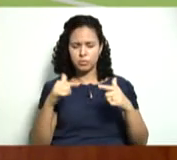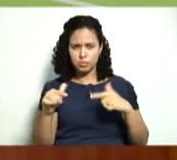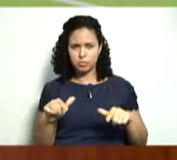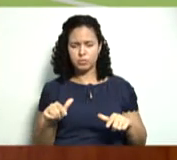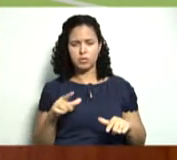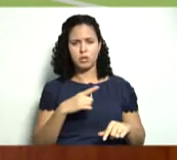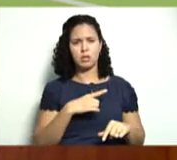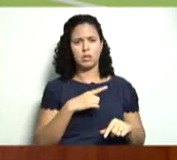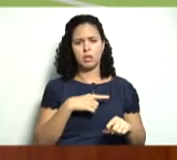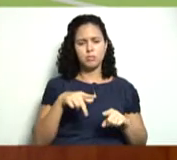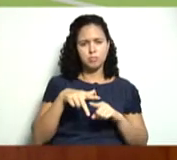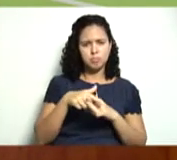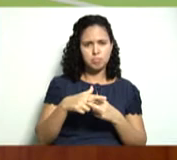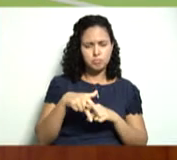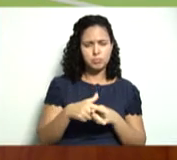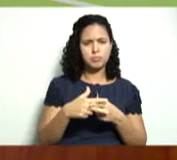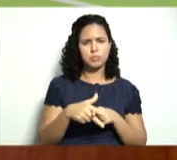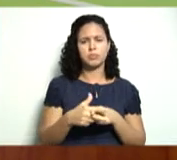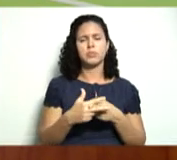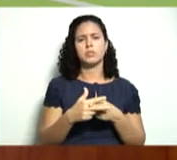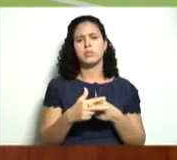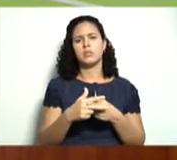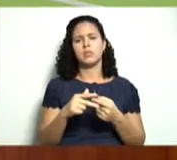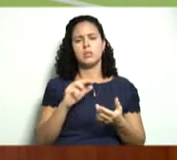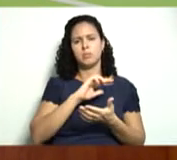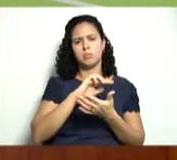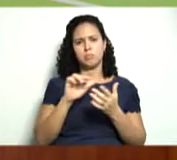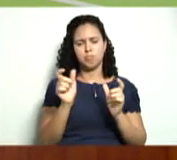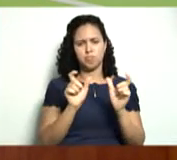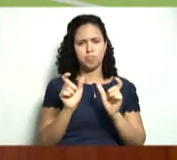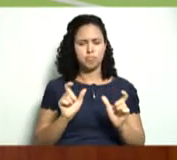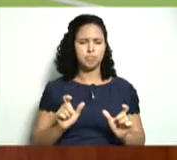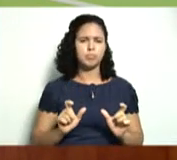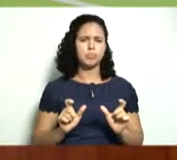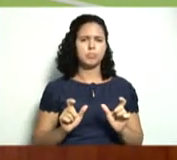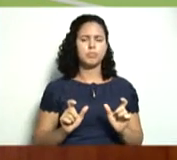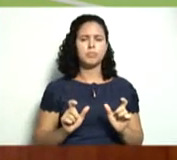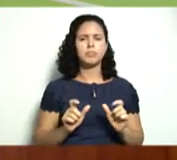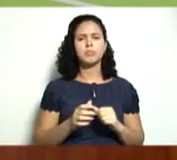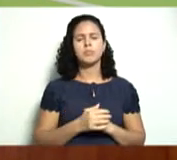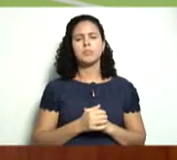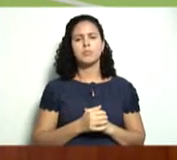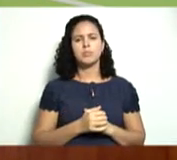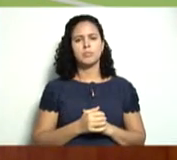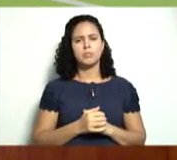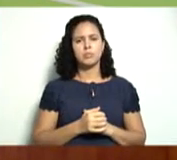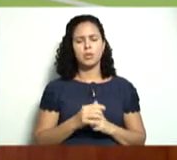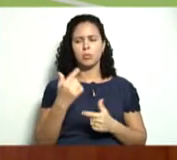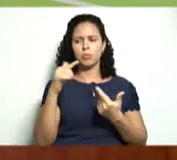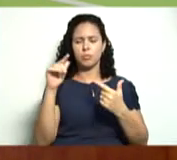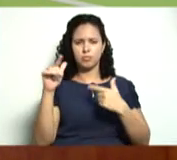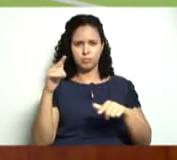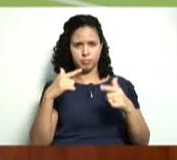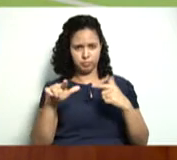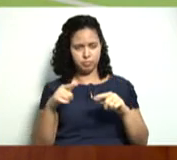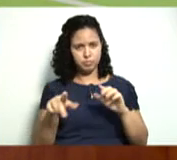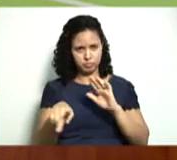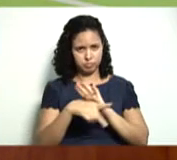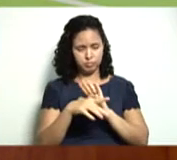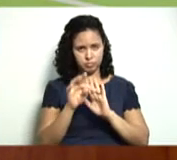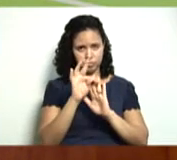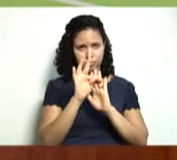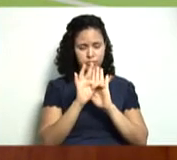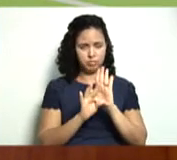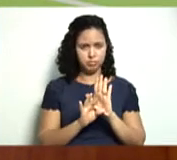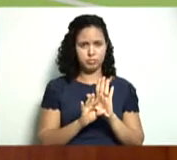tem ferramentas gratuitas como br office right office e vários outros é que a gente tem disponível